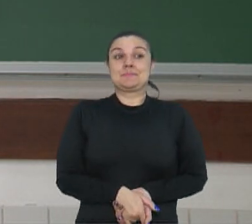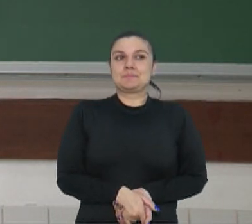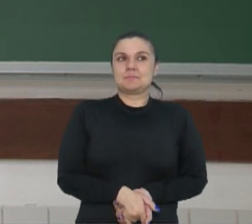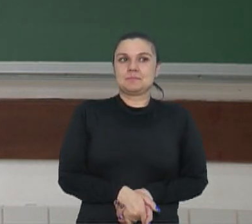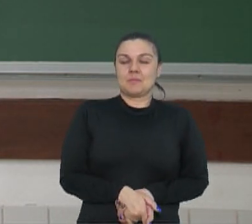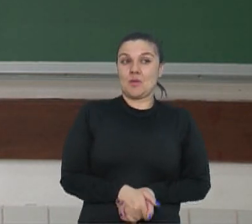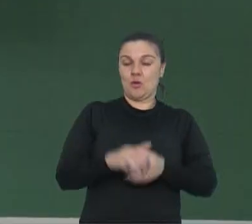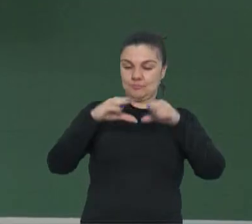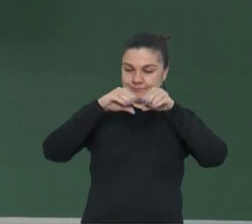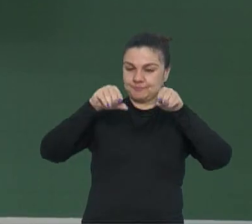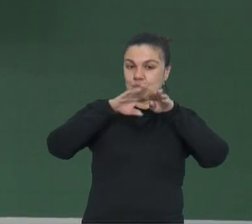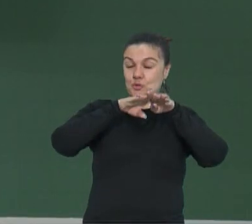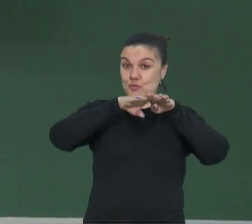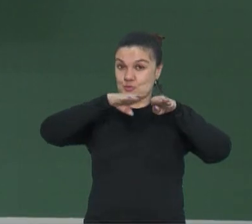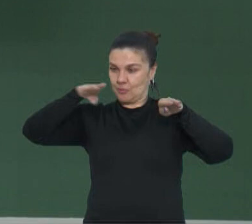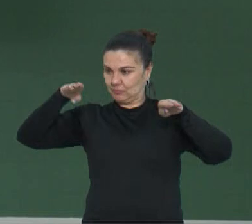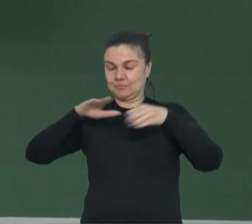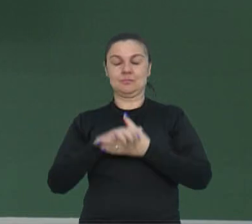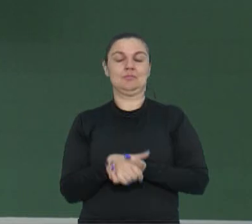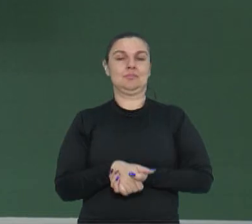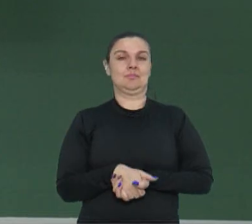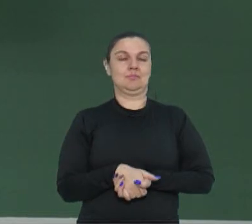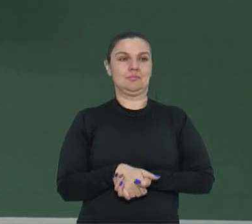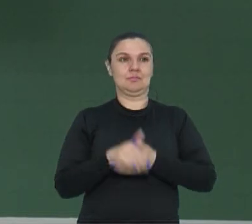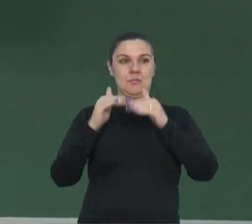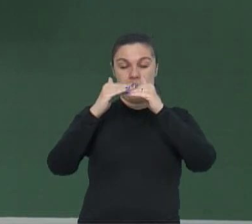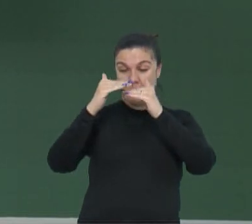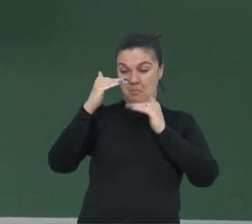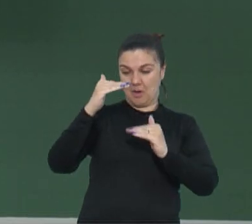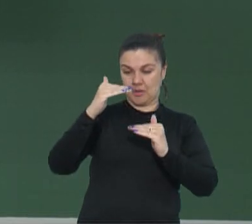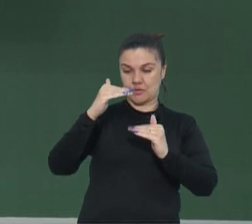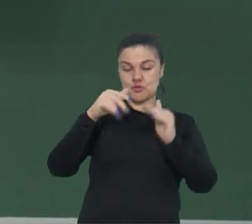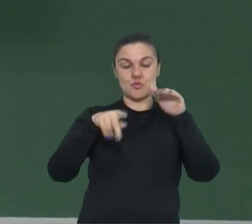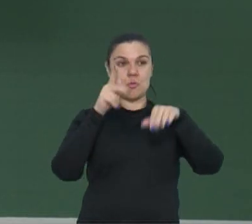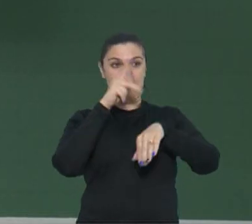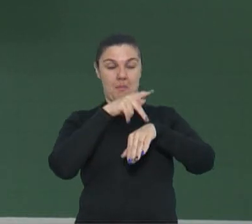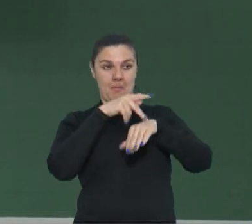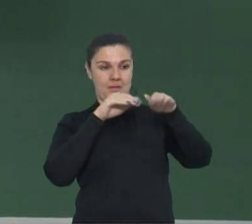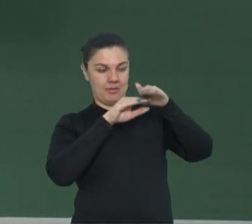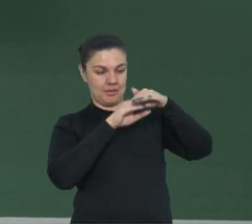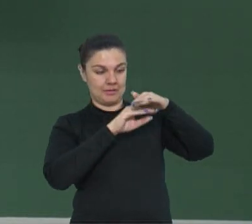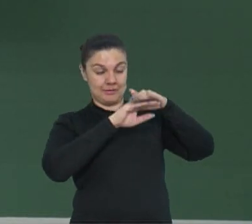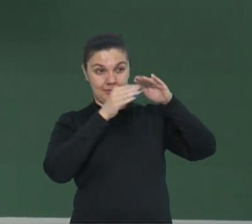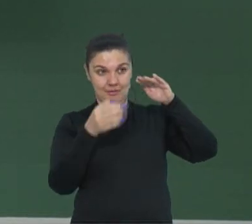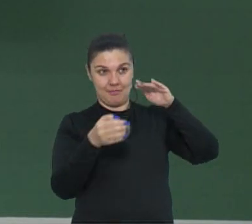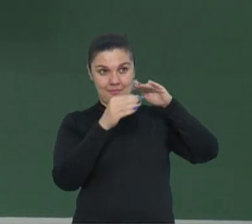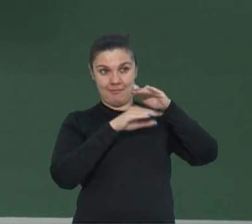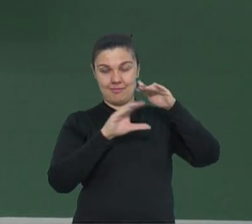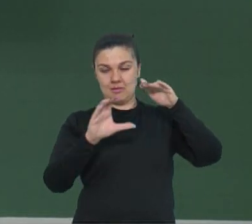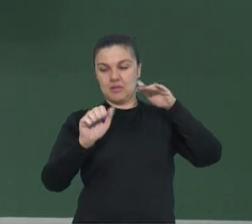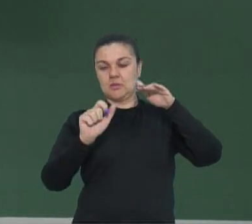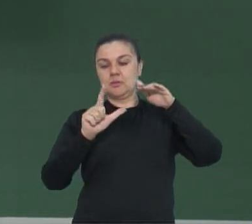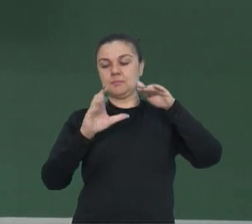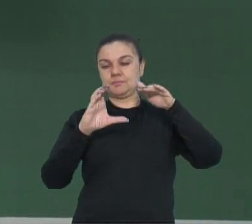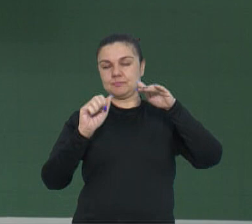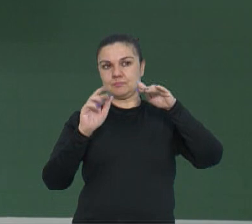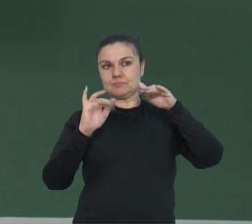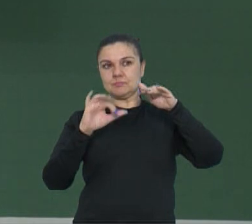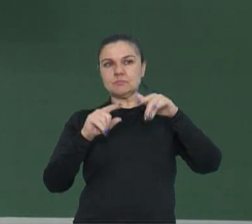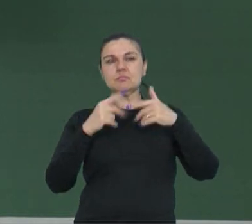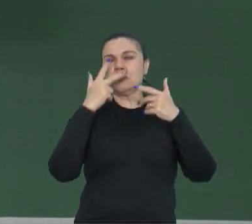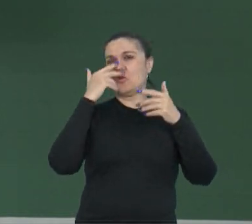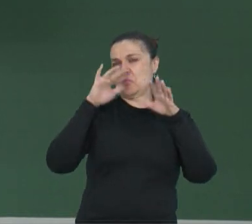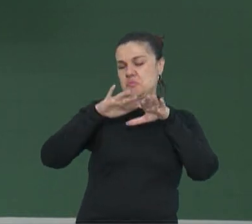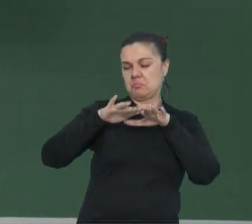pessoal. O solo, embaixo do solo, uma rocha calcária. Provavelmente aqui era um fundo